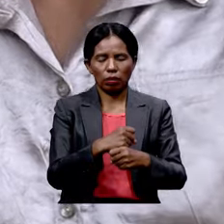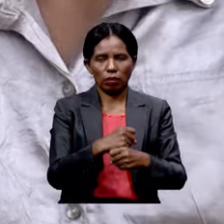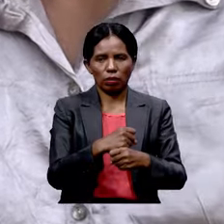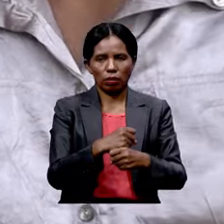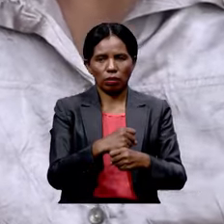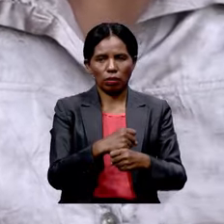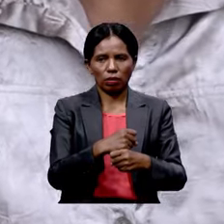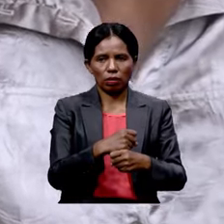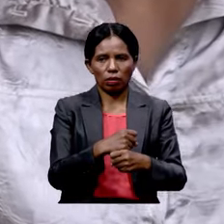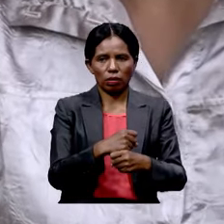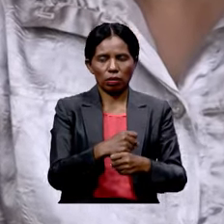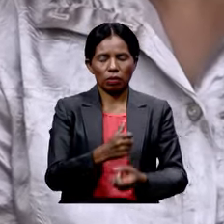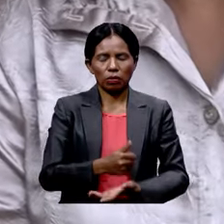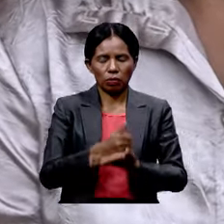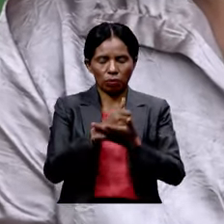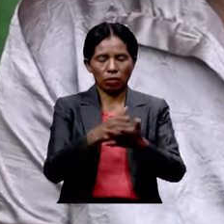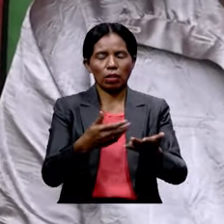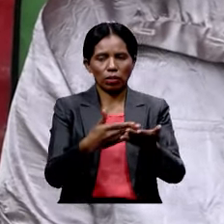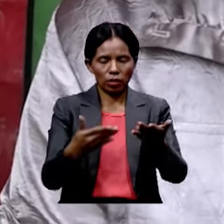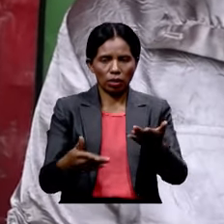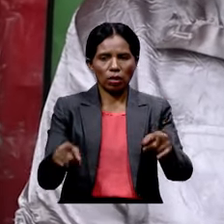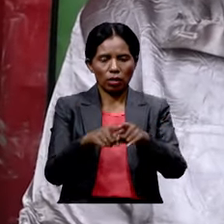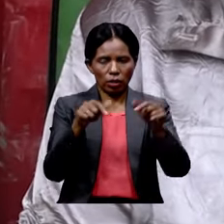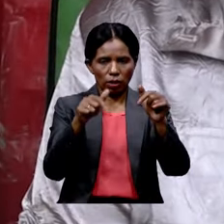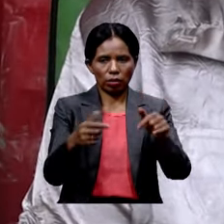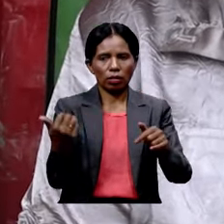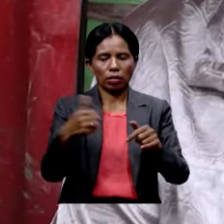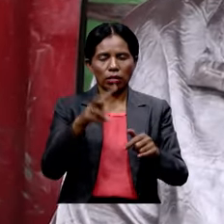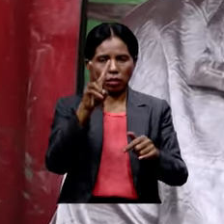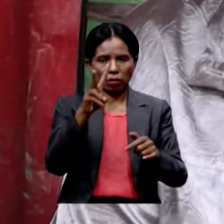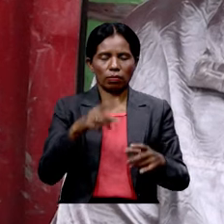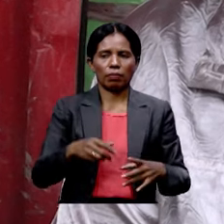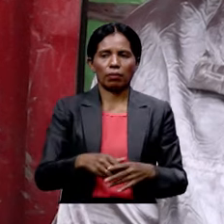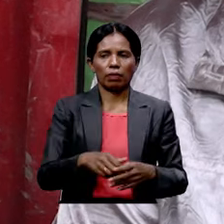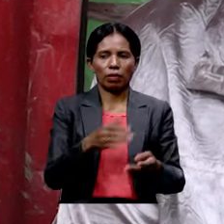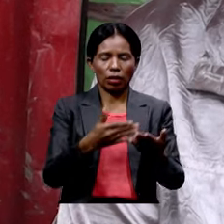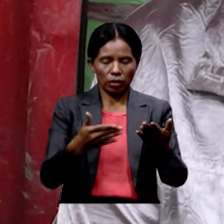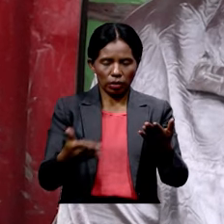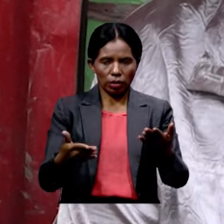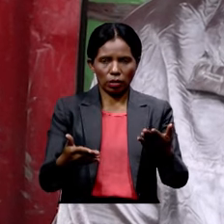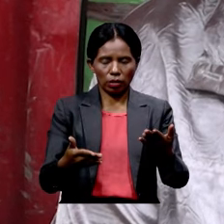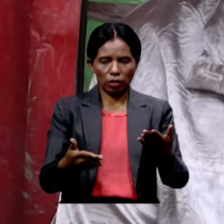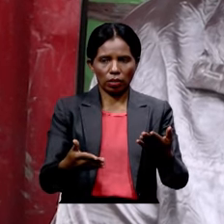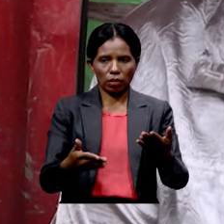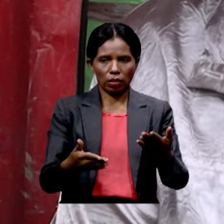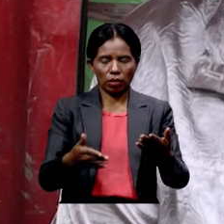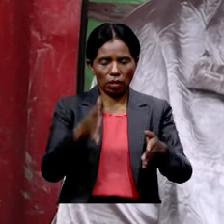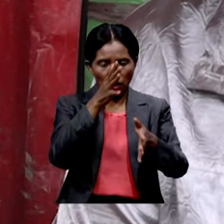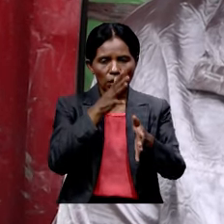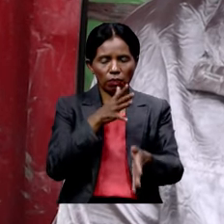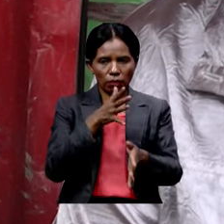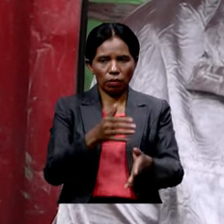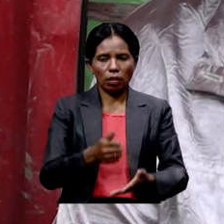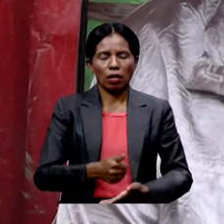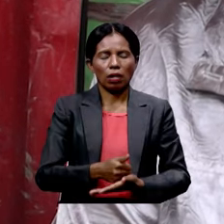halo mos asuda sasan hane sane mai sirnai rua sasane be mak abo fo